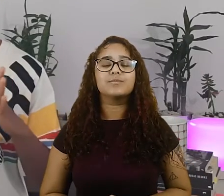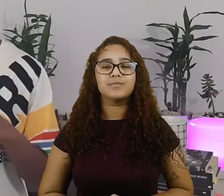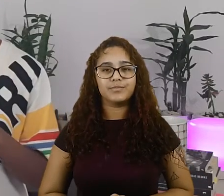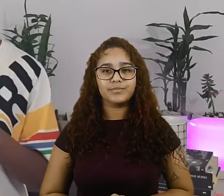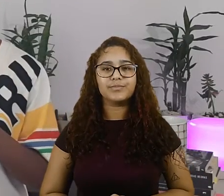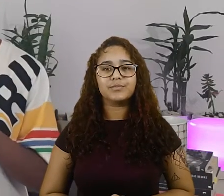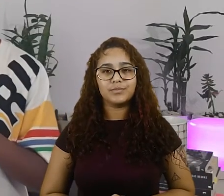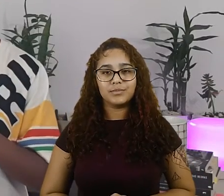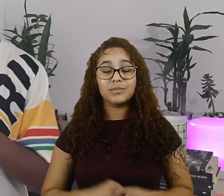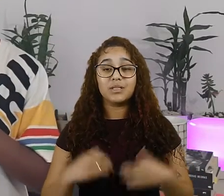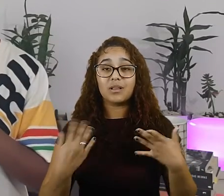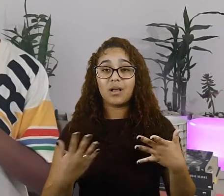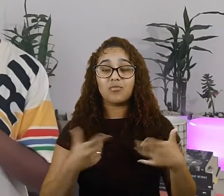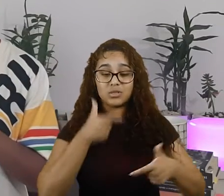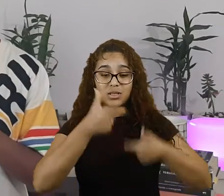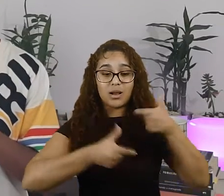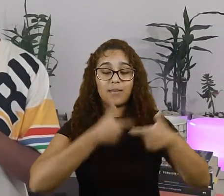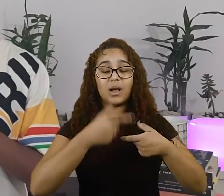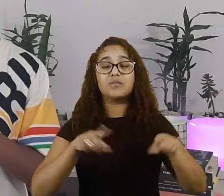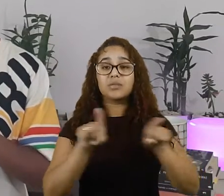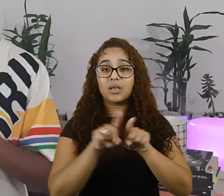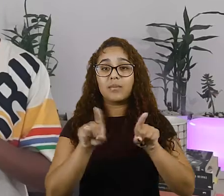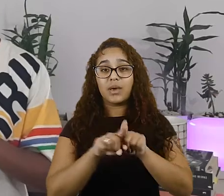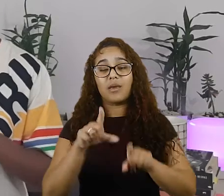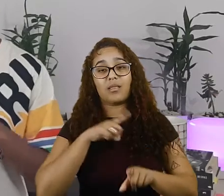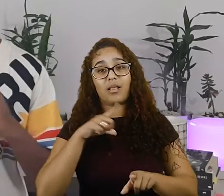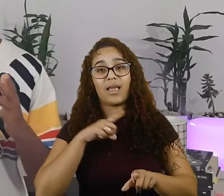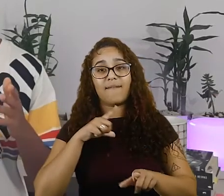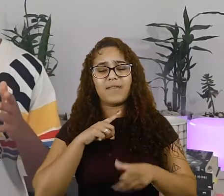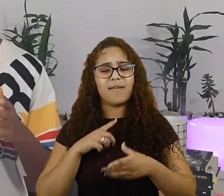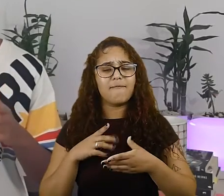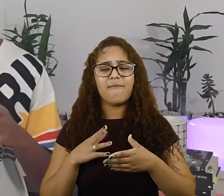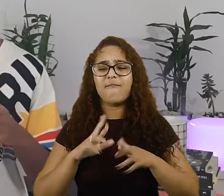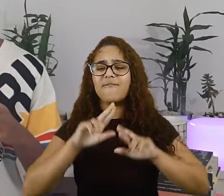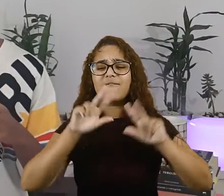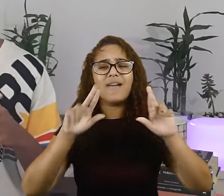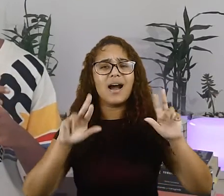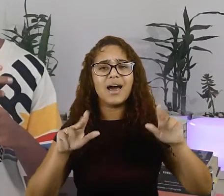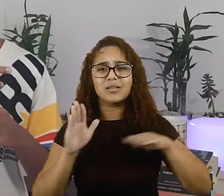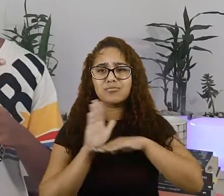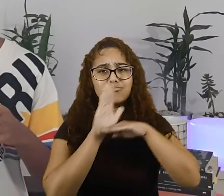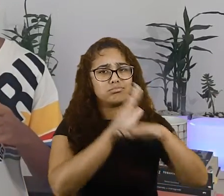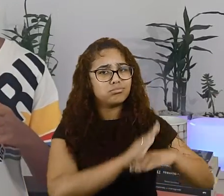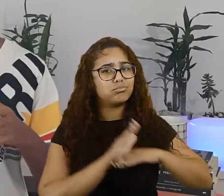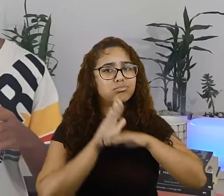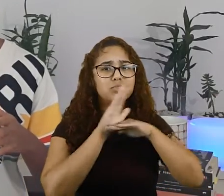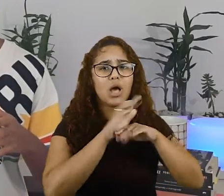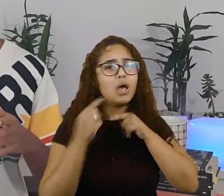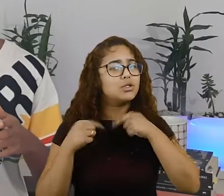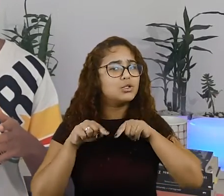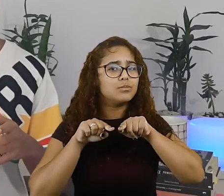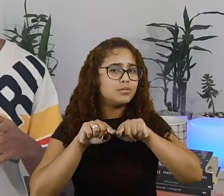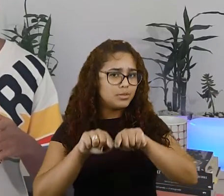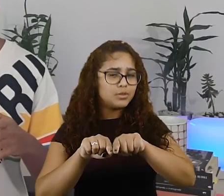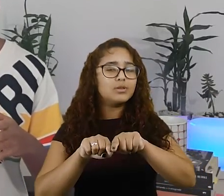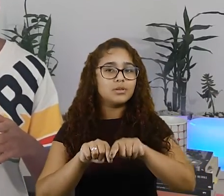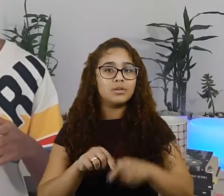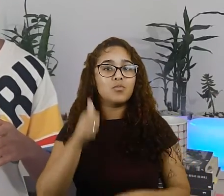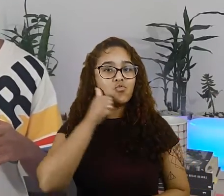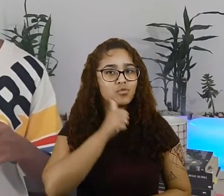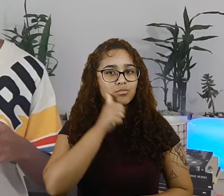incrível o trabalho dela. Então esse trabalho também reuniu vários colaboradores, né,